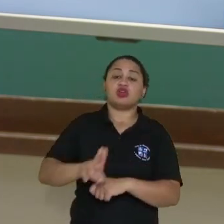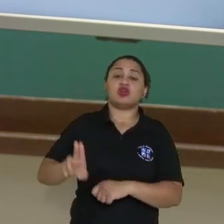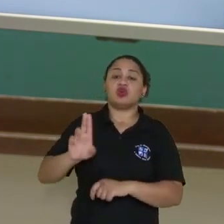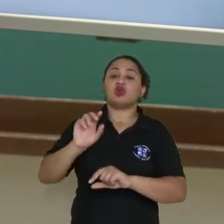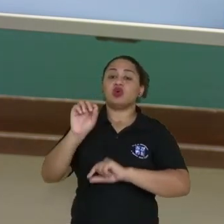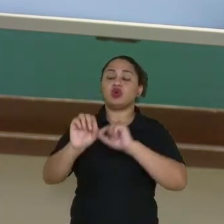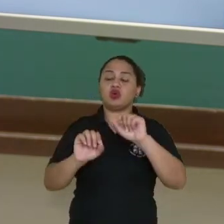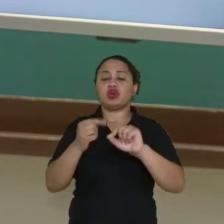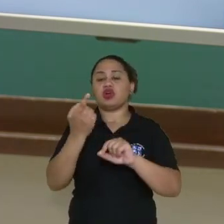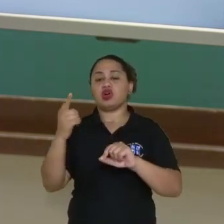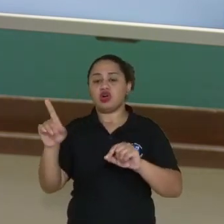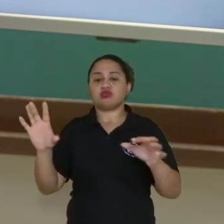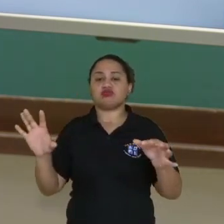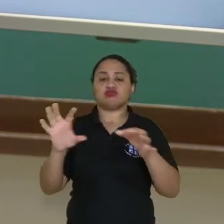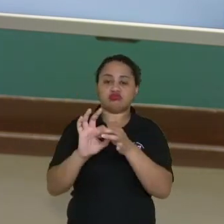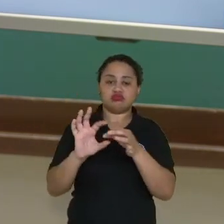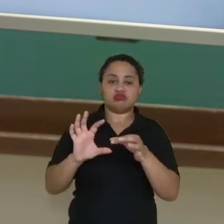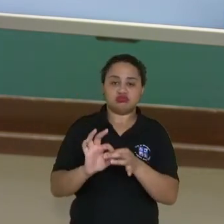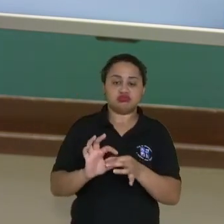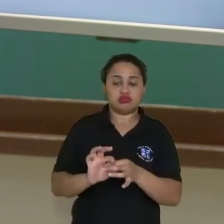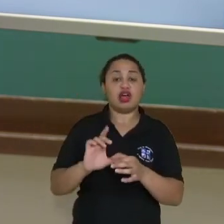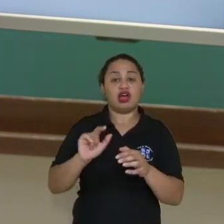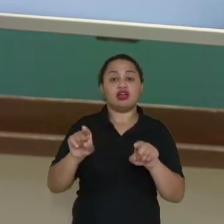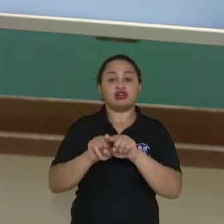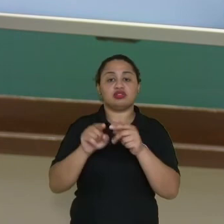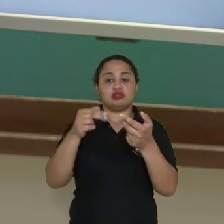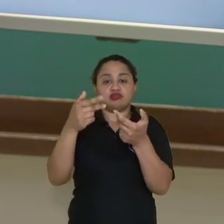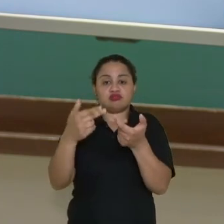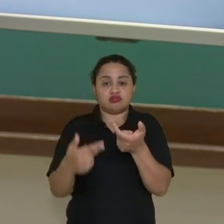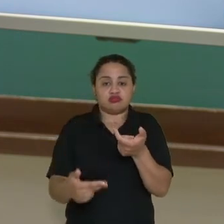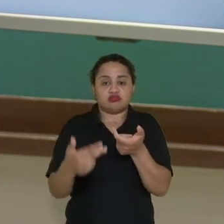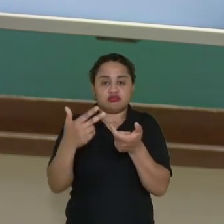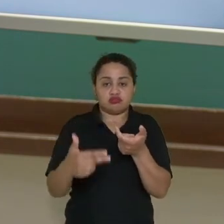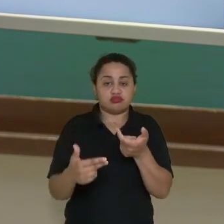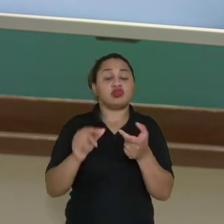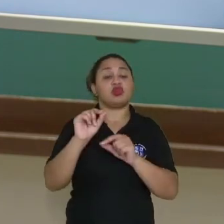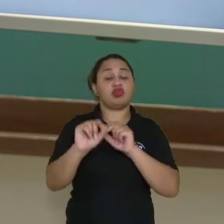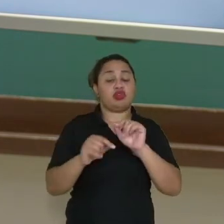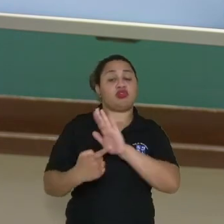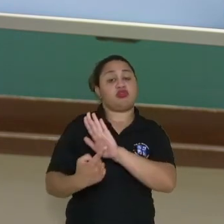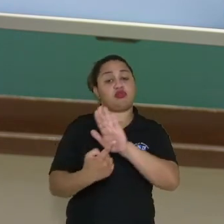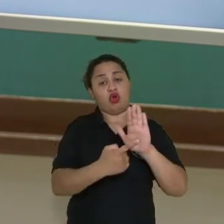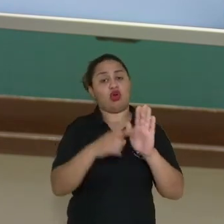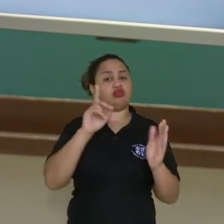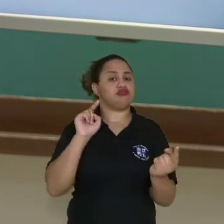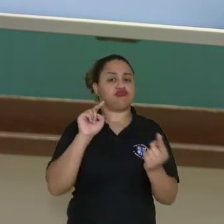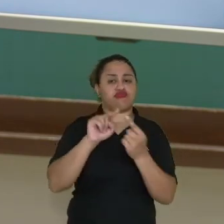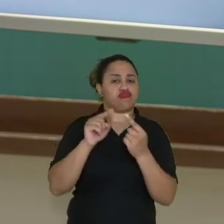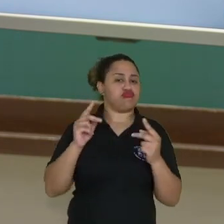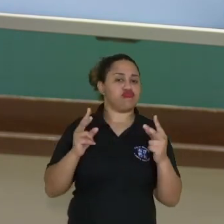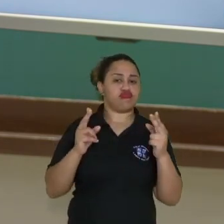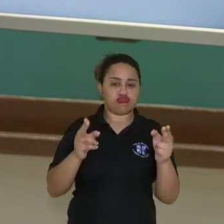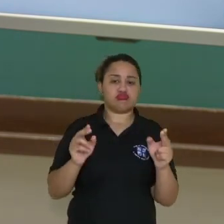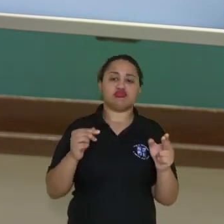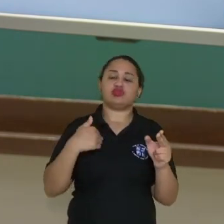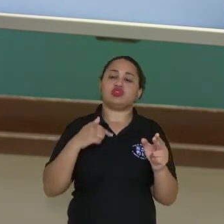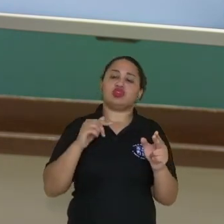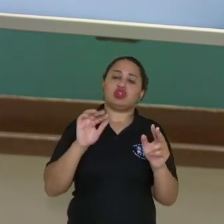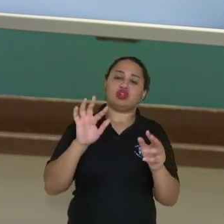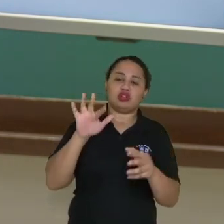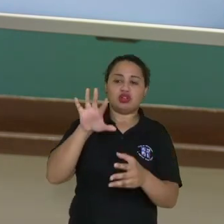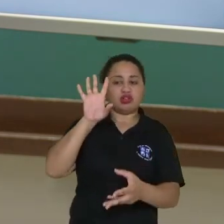utilizar outras conjunções que são sinônimos, né? E que expressam ali a mesma finalidade, né?